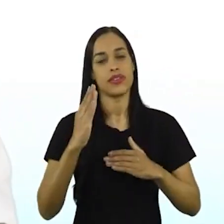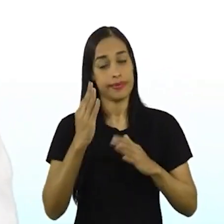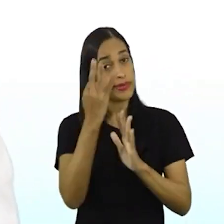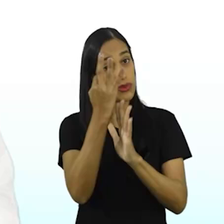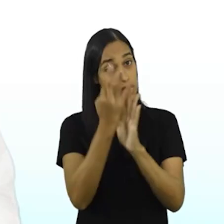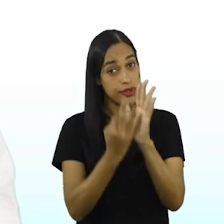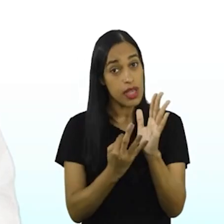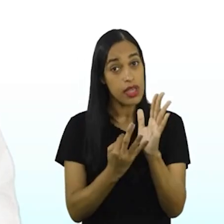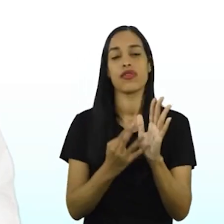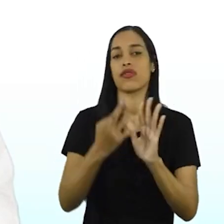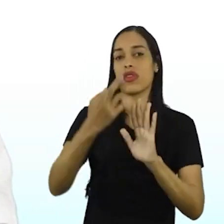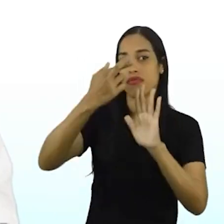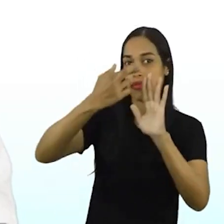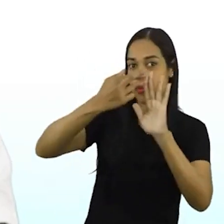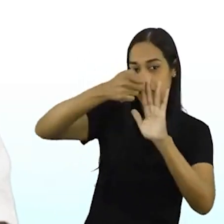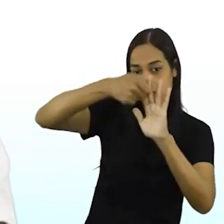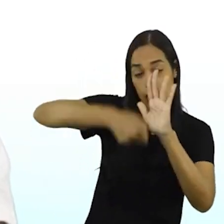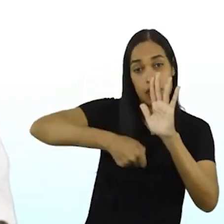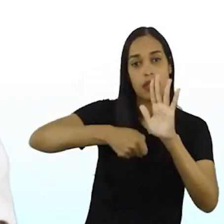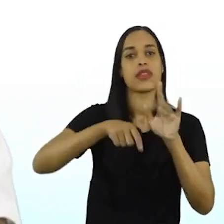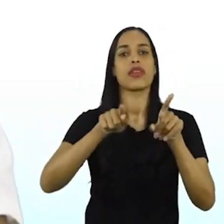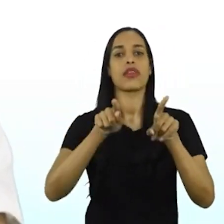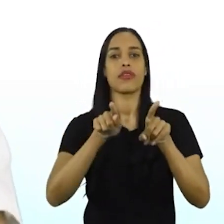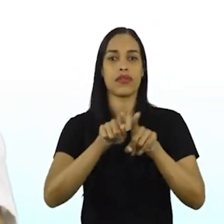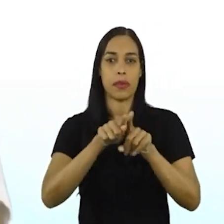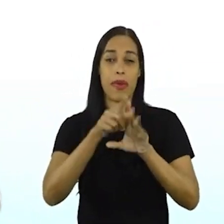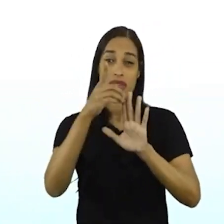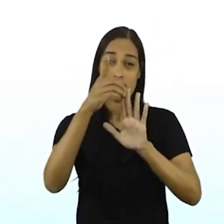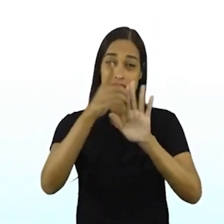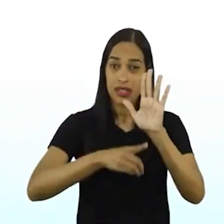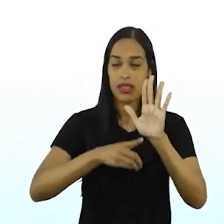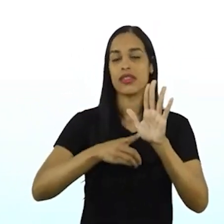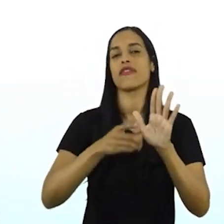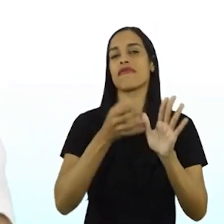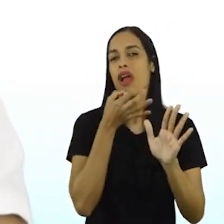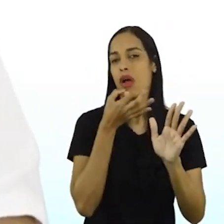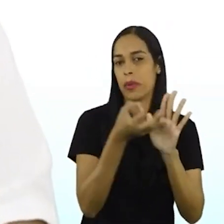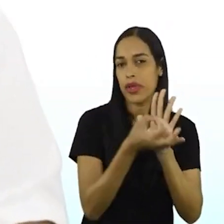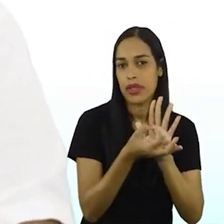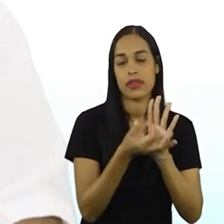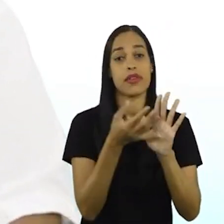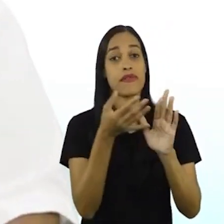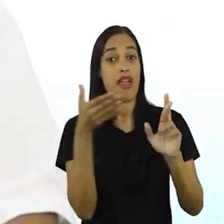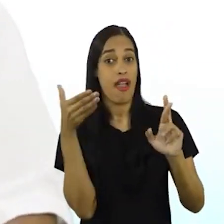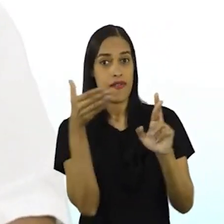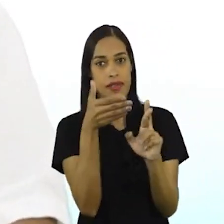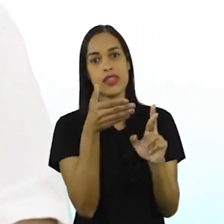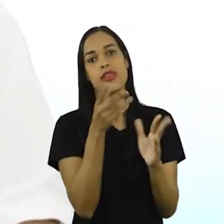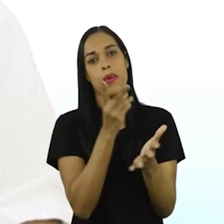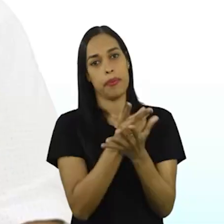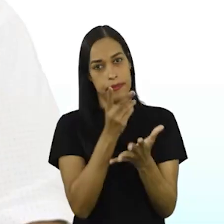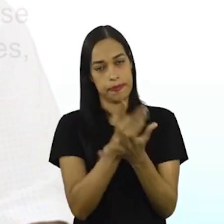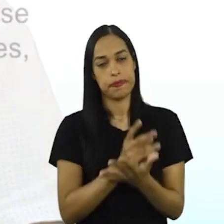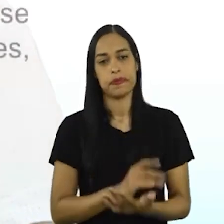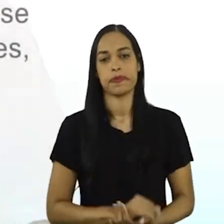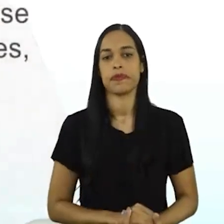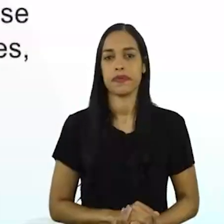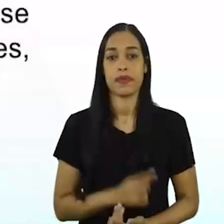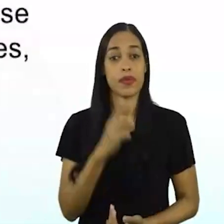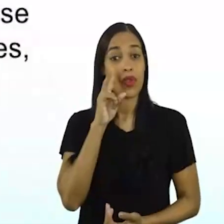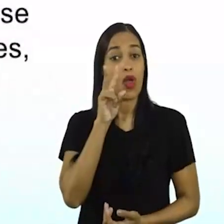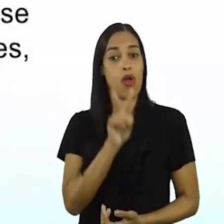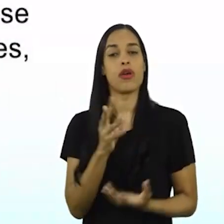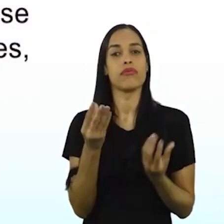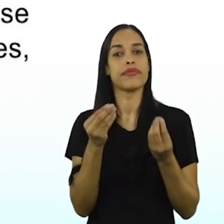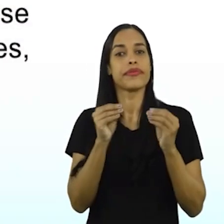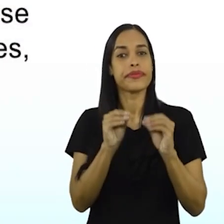nos textos dissertativos argumentativos, que vai predominar a função referencial. Então, dá uma olhada lá, vê, no slide.